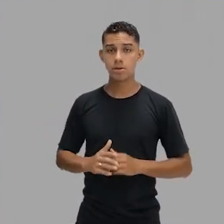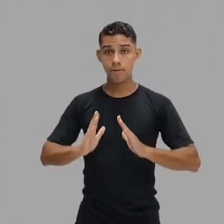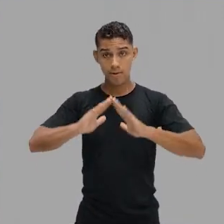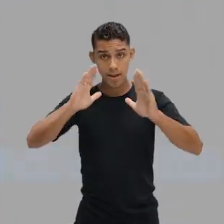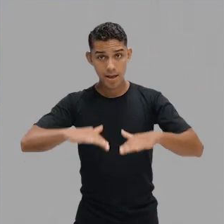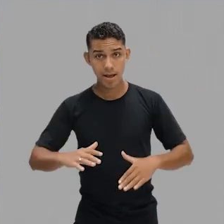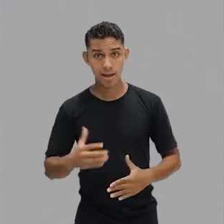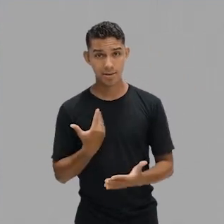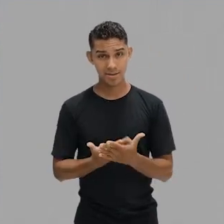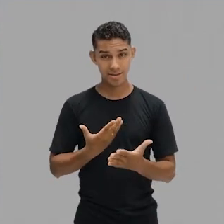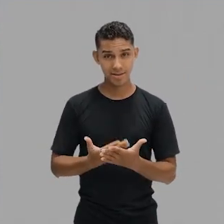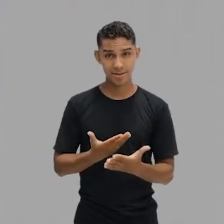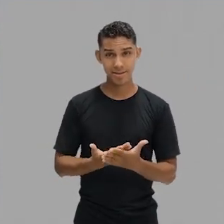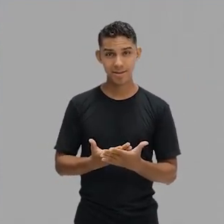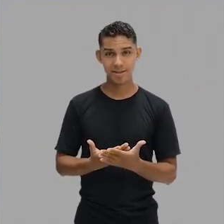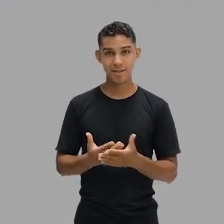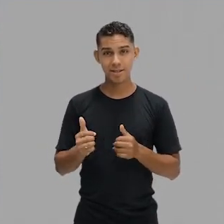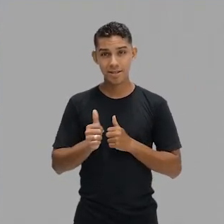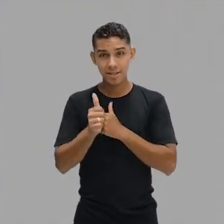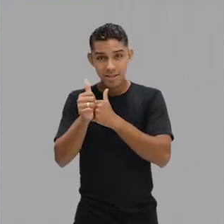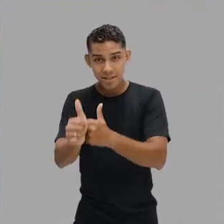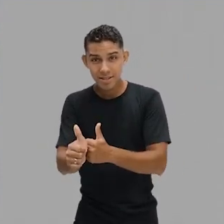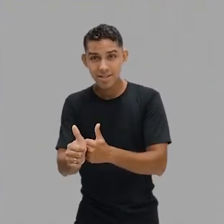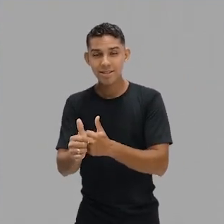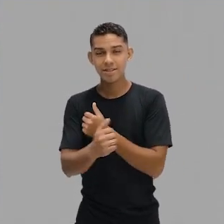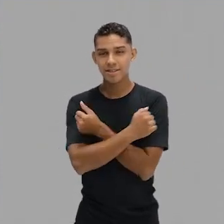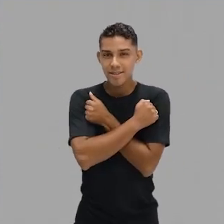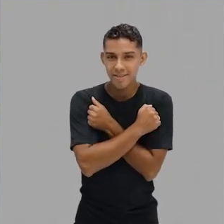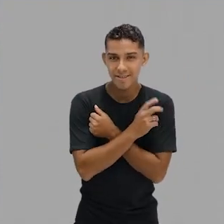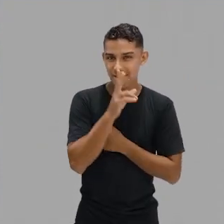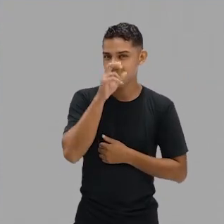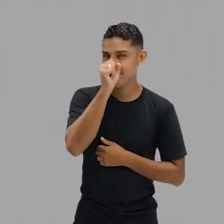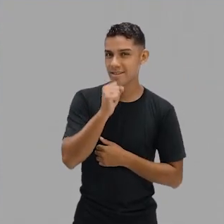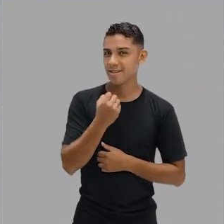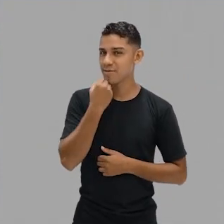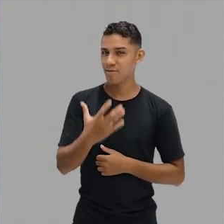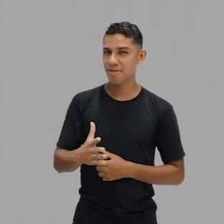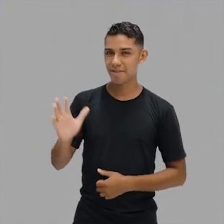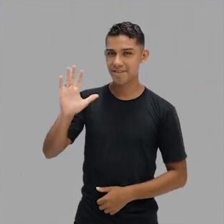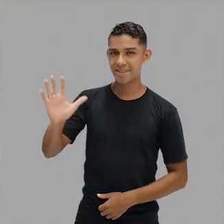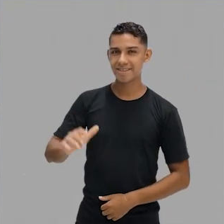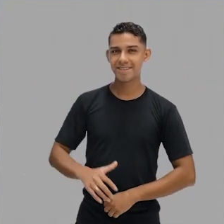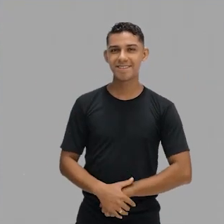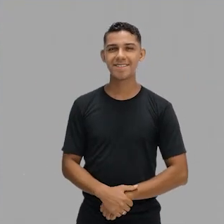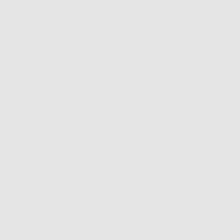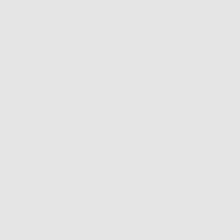mas fique estudando, acompanhe as nossas aulas. Um forte abraço. Tudo de bom a vocês.